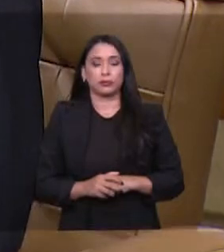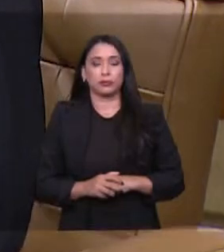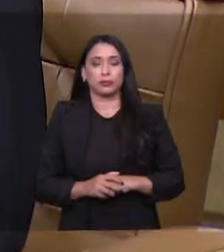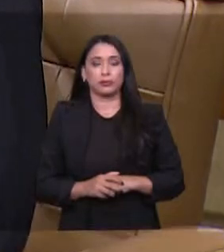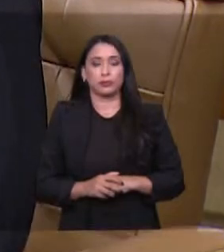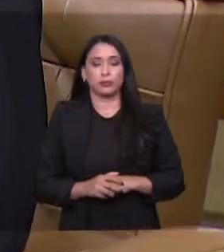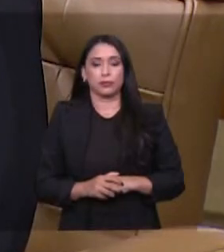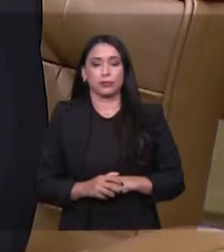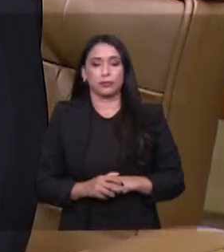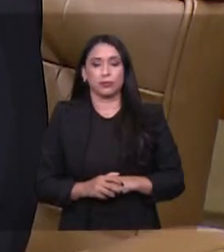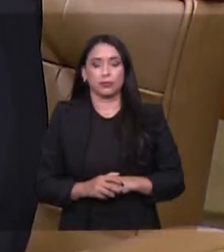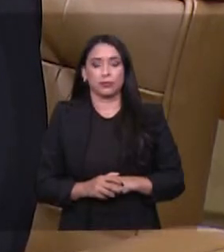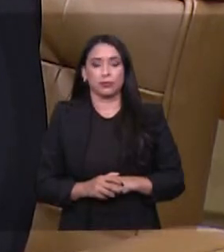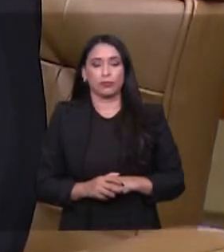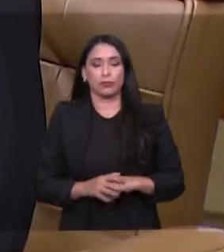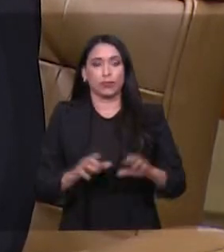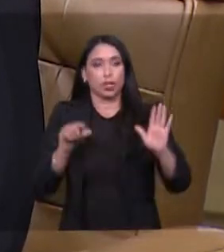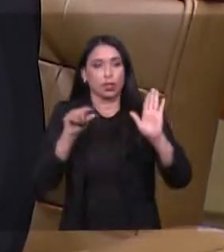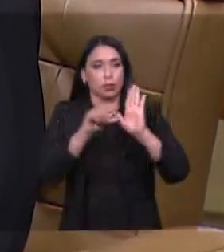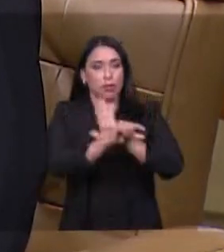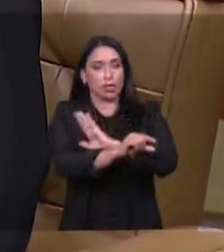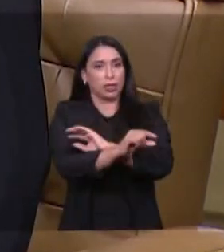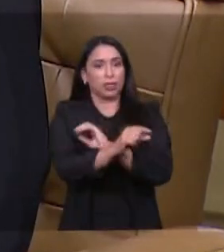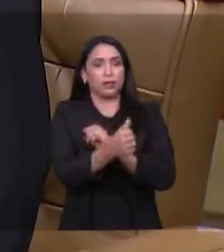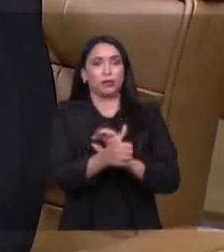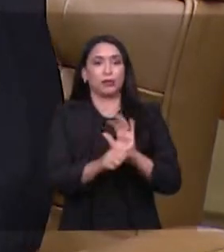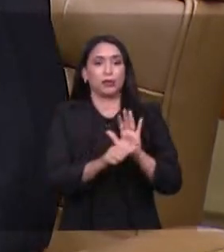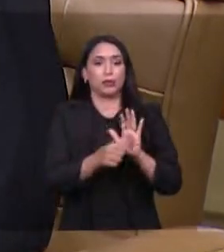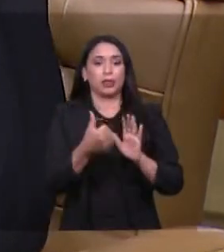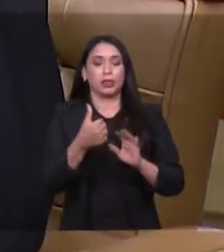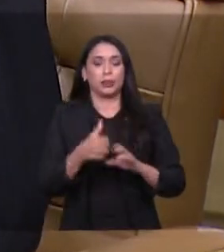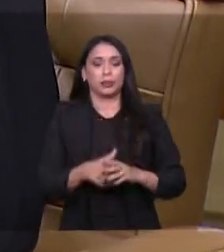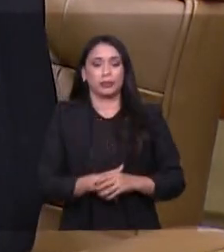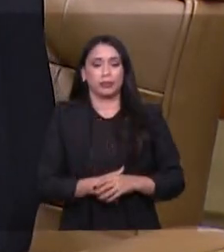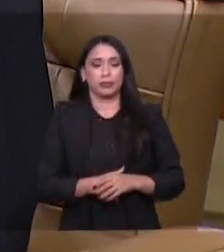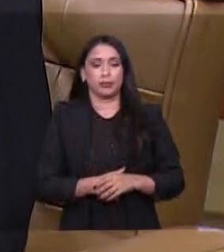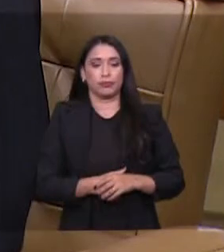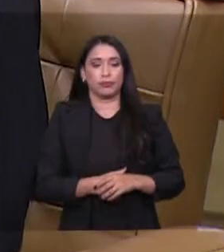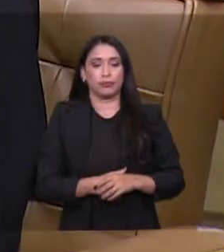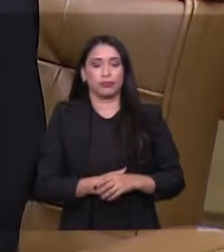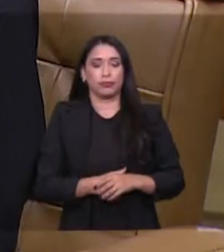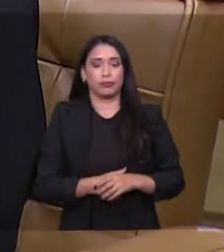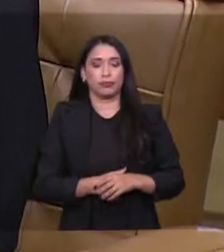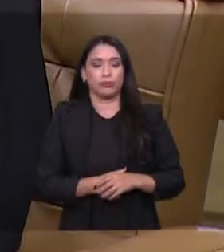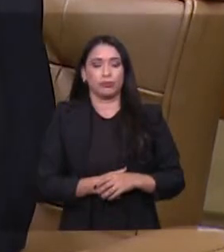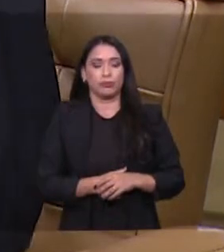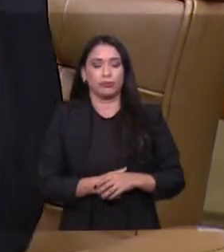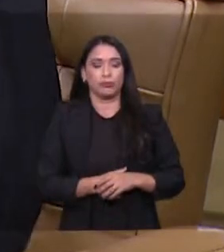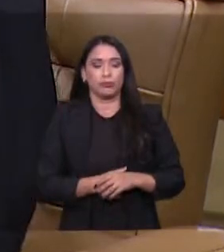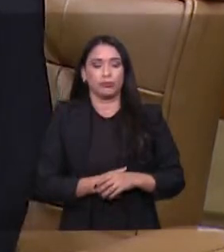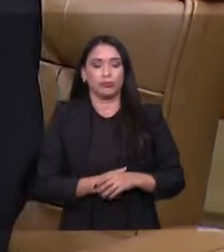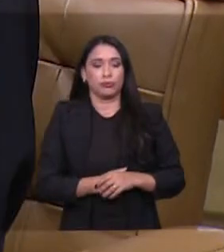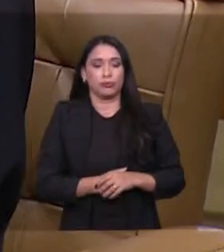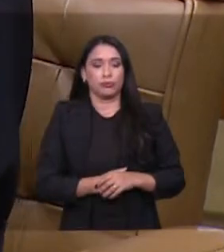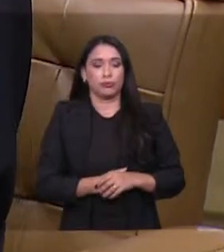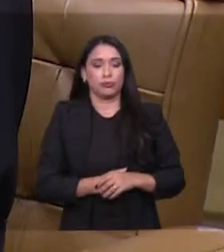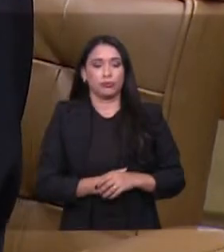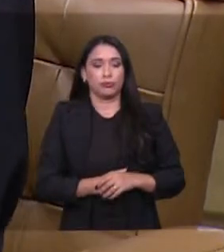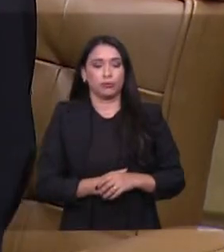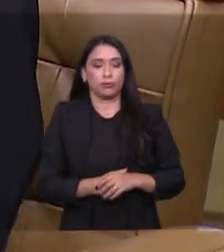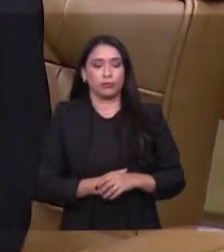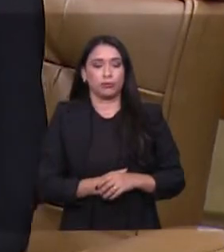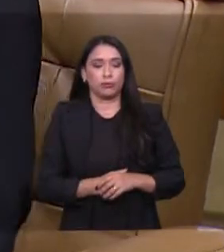Em relação ao parágrafo 1º, eu estou também aqui